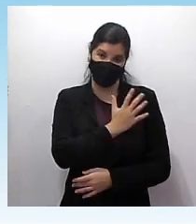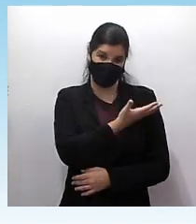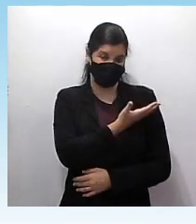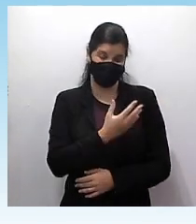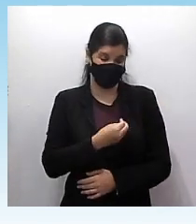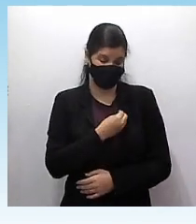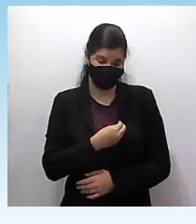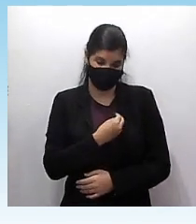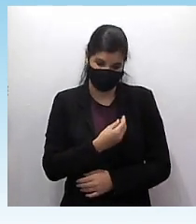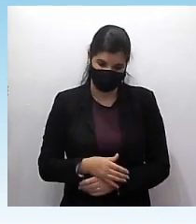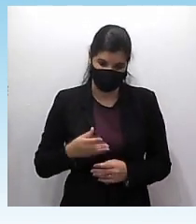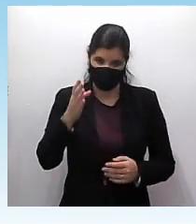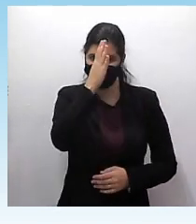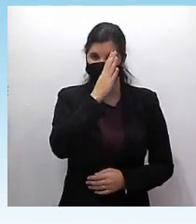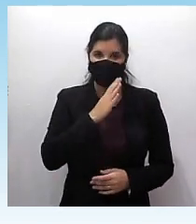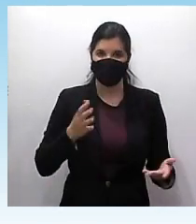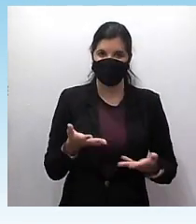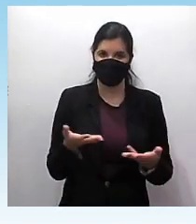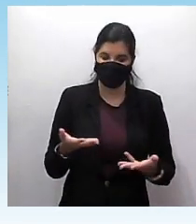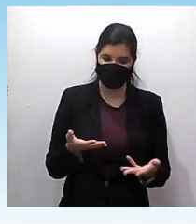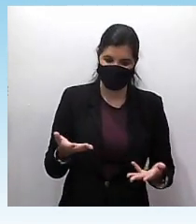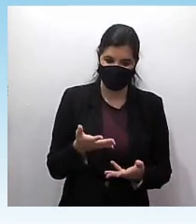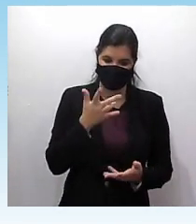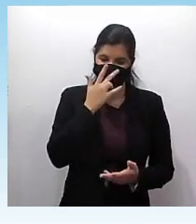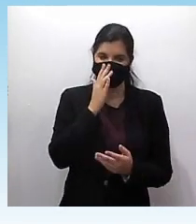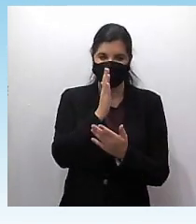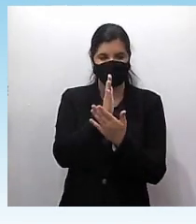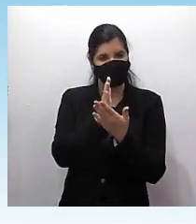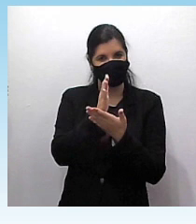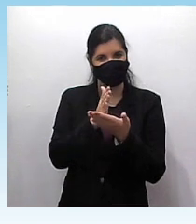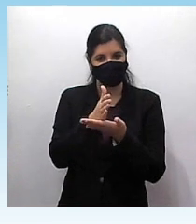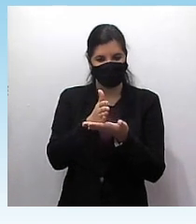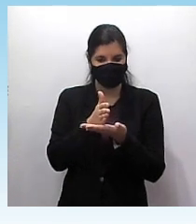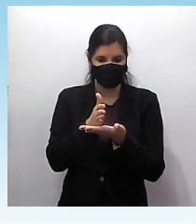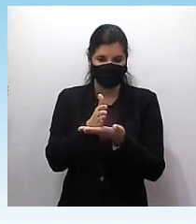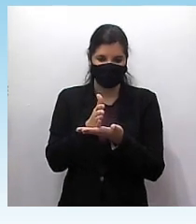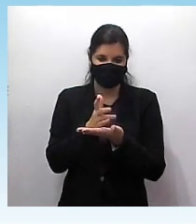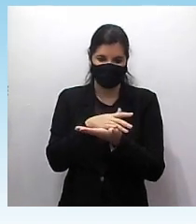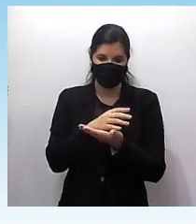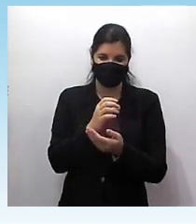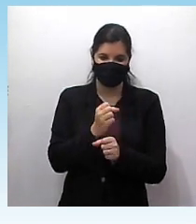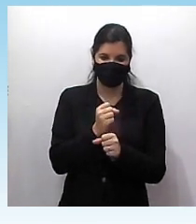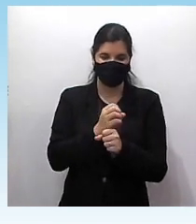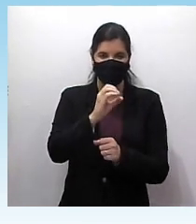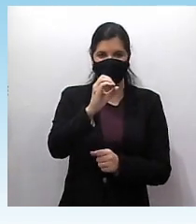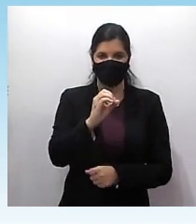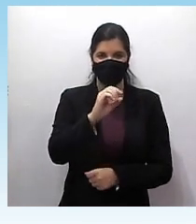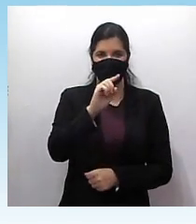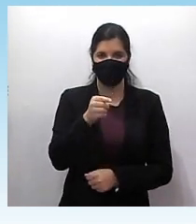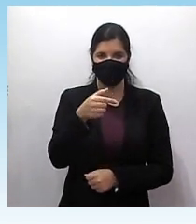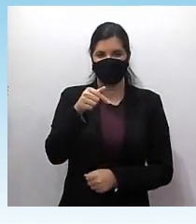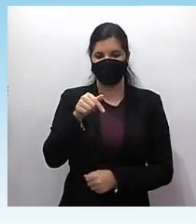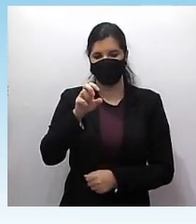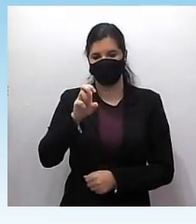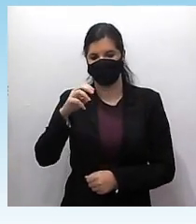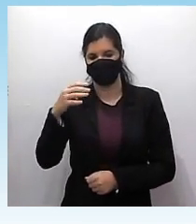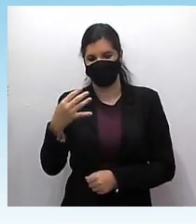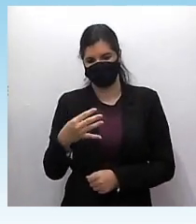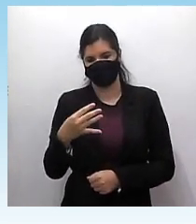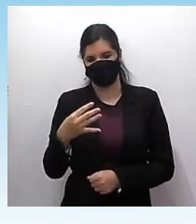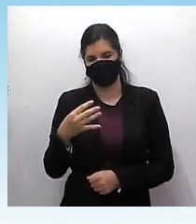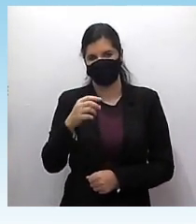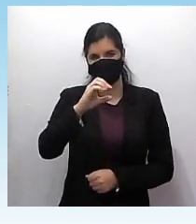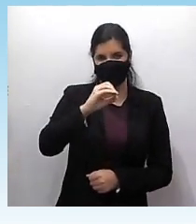viver. O Brasil hoje é considerado um país intermediário. Veja ali que a pontuação dele é de 0,754.